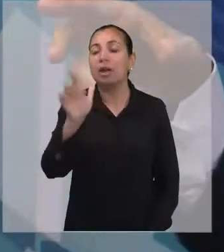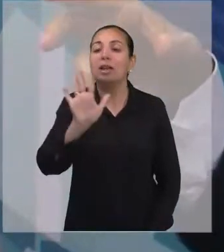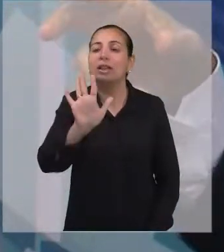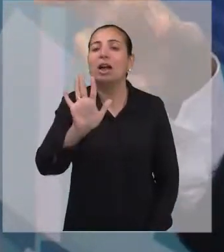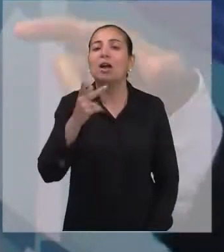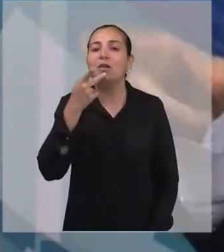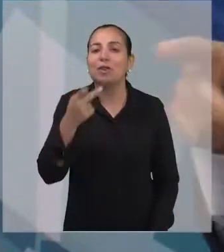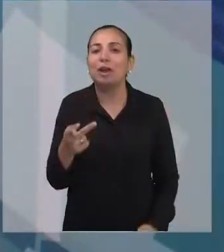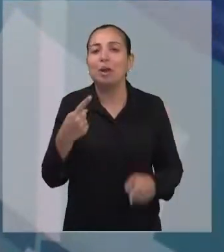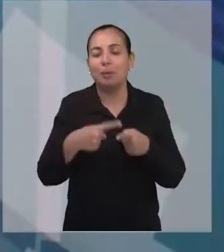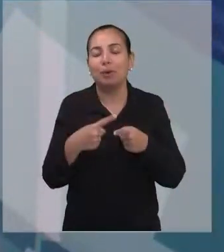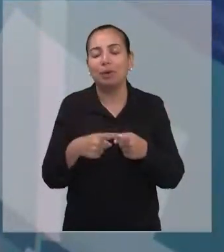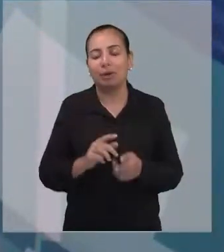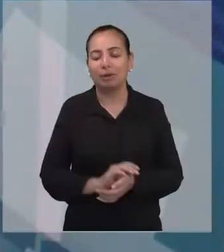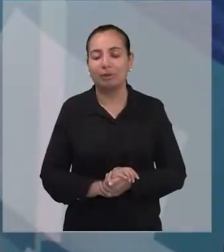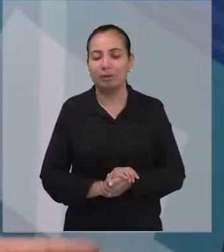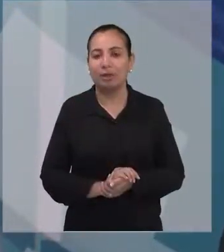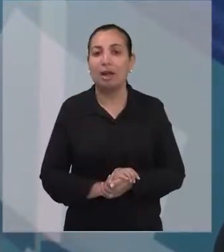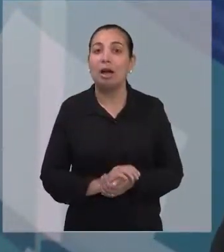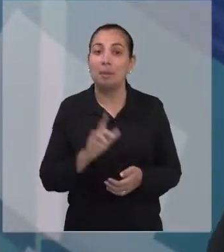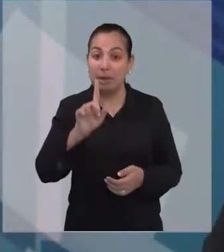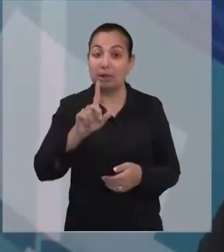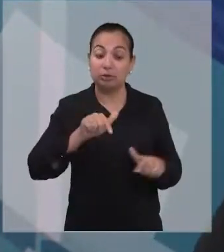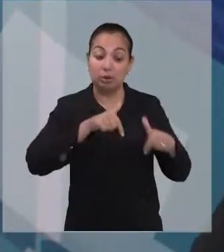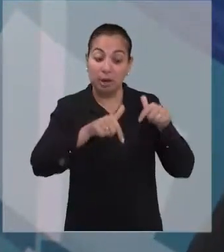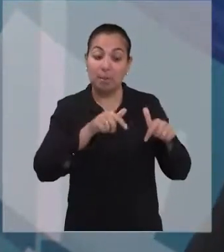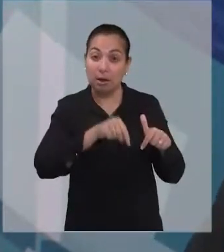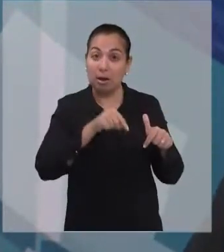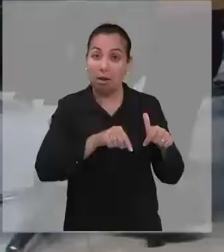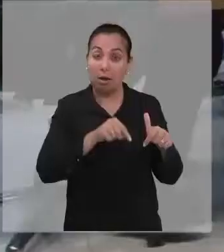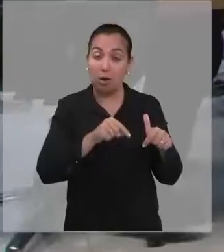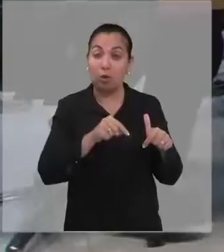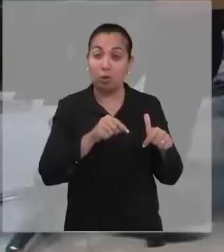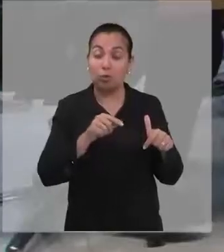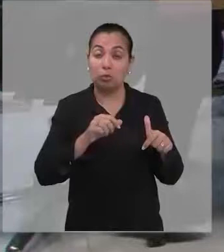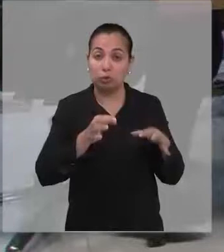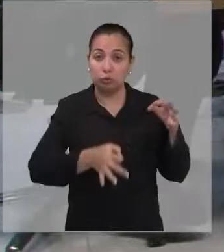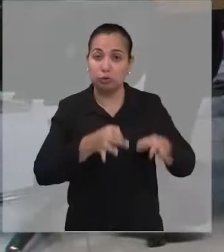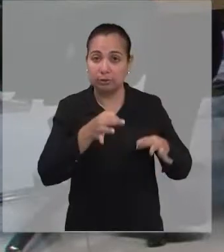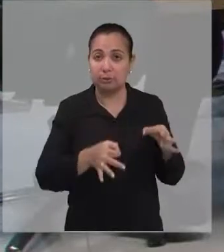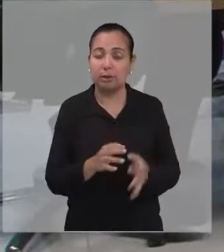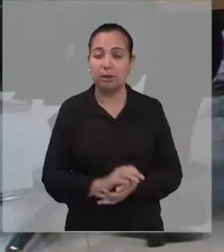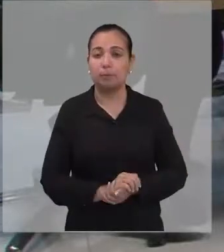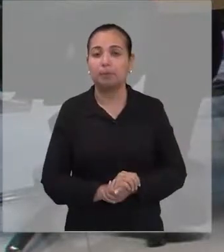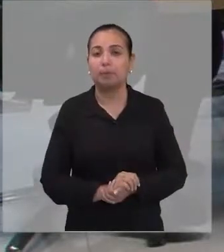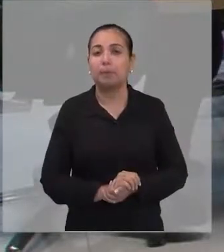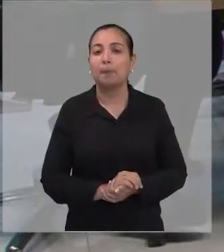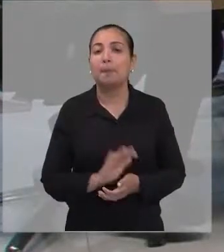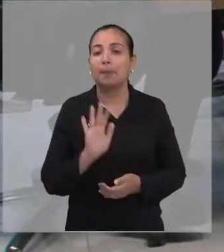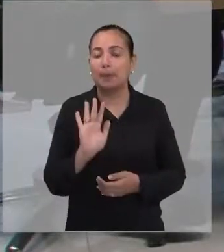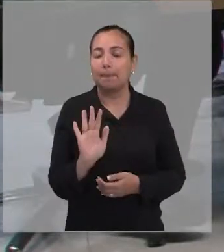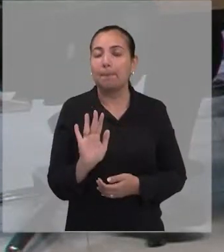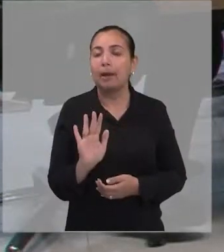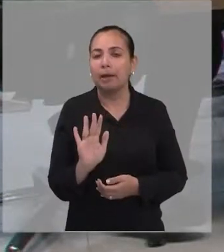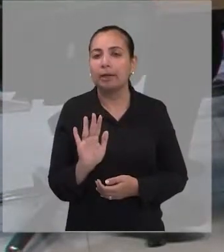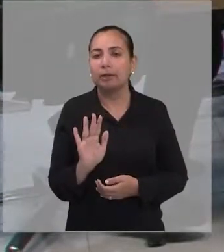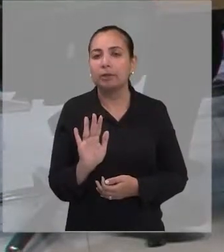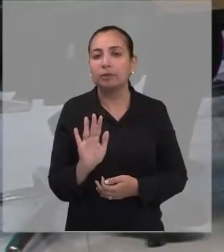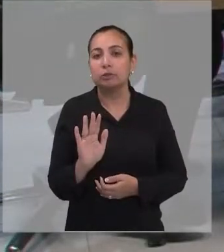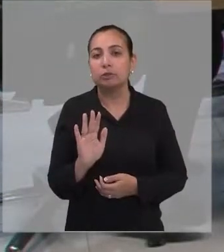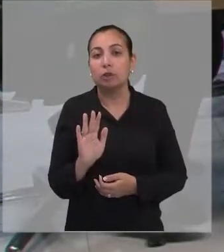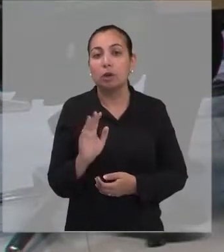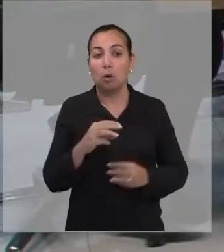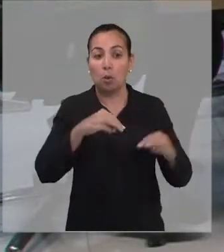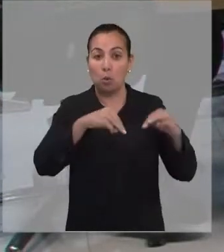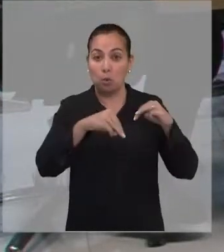a bola ficou quicando. Mas quanto ao ativismo judicial. Eu sou contra, totalmente contra. E inclusive, o ministro citado